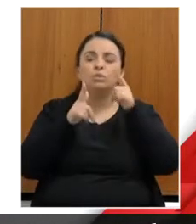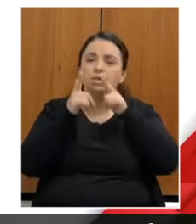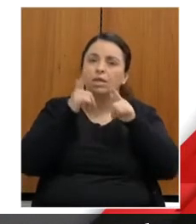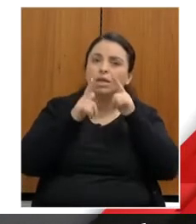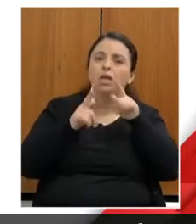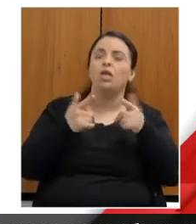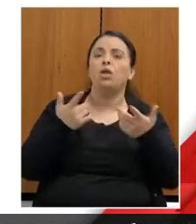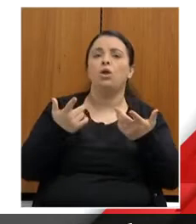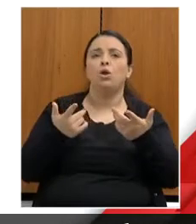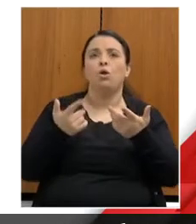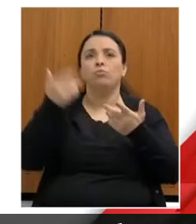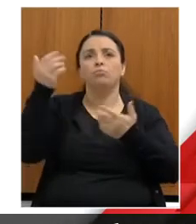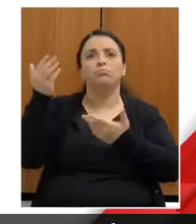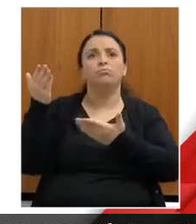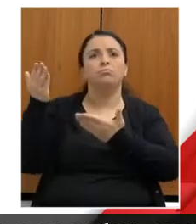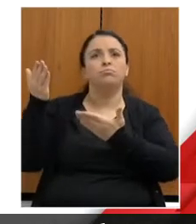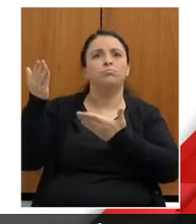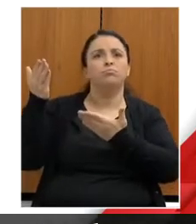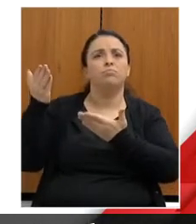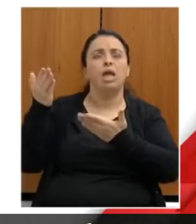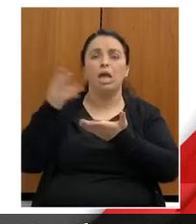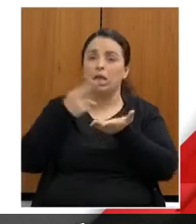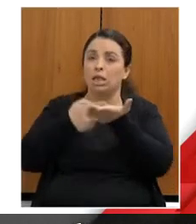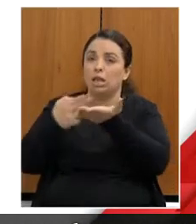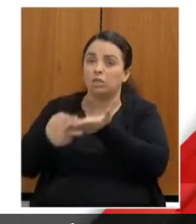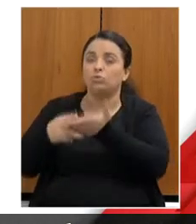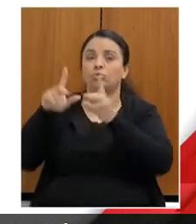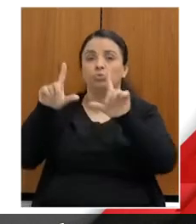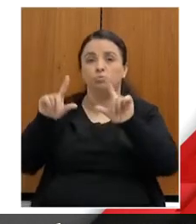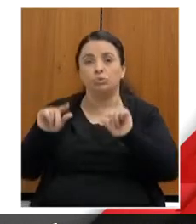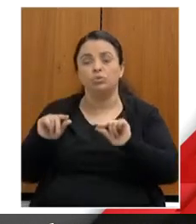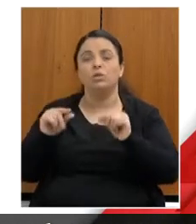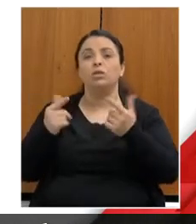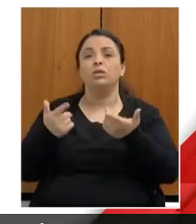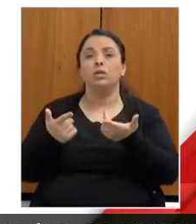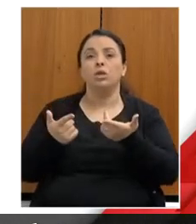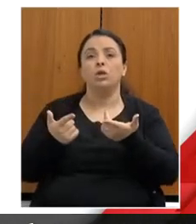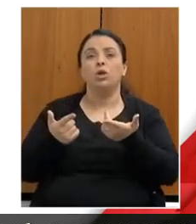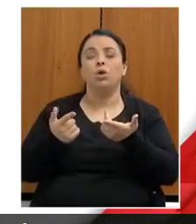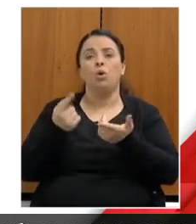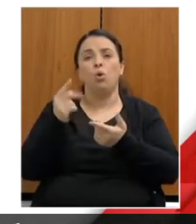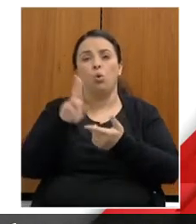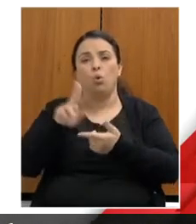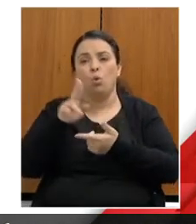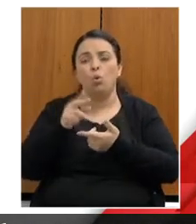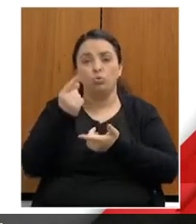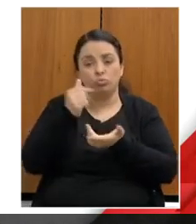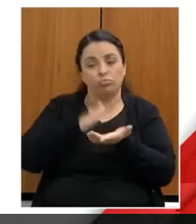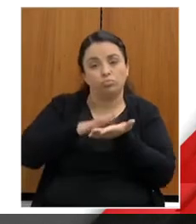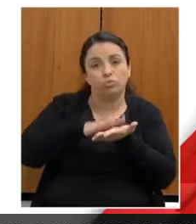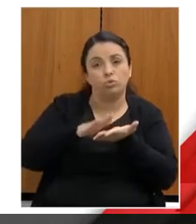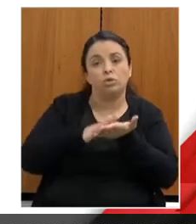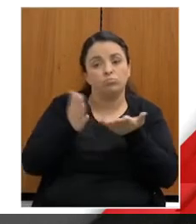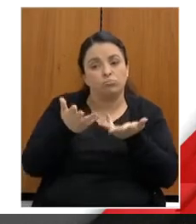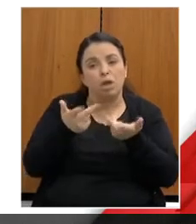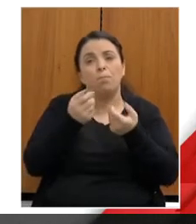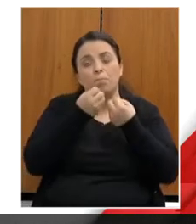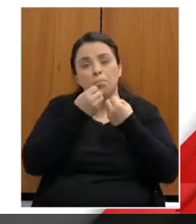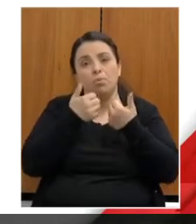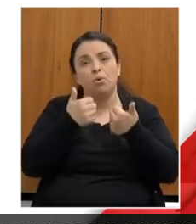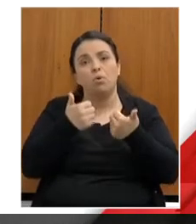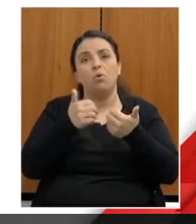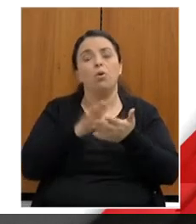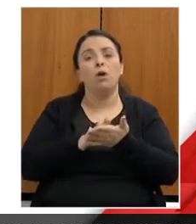do usuário, menor número de internações, utilização eficiente dos recursos, sem desperdícios e rede de atenção